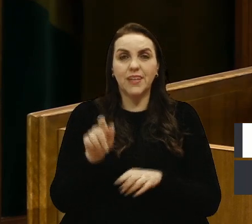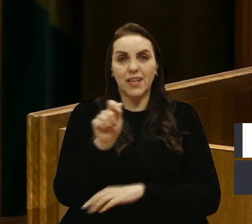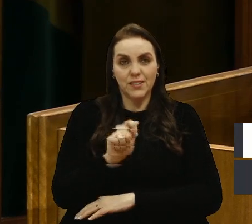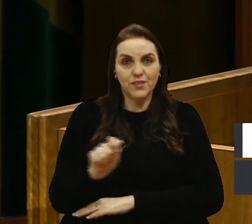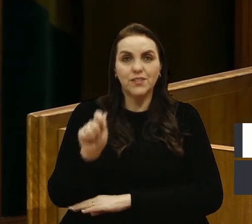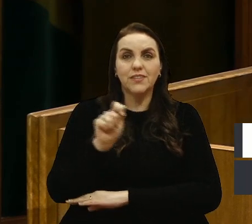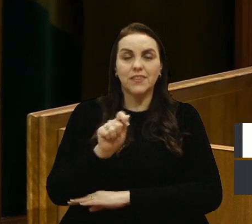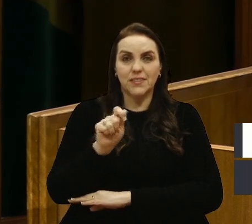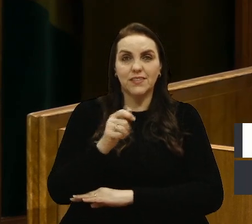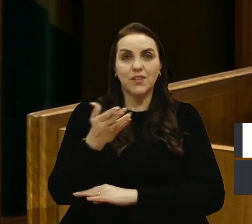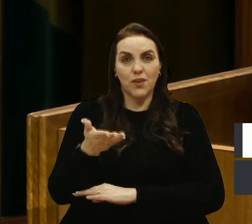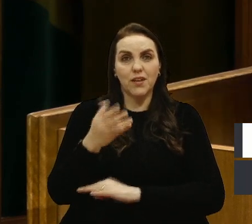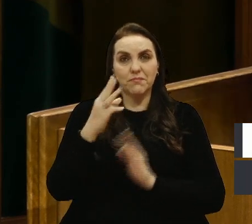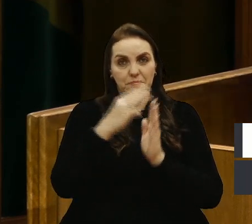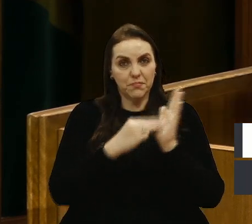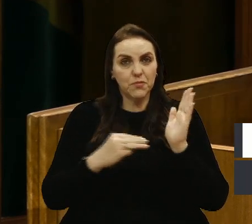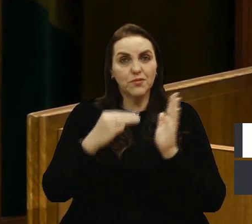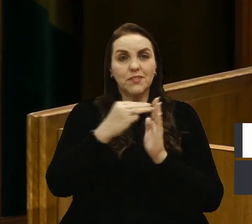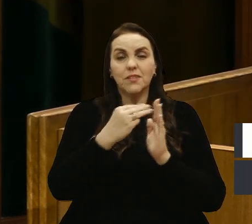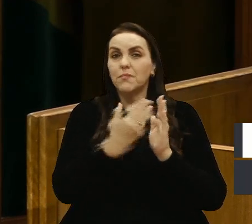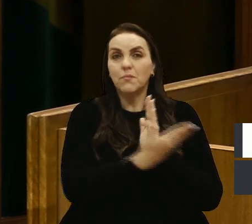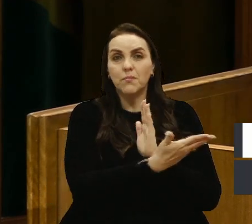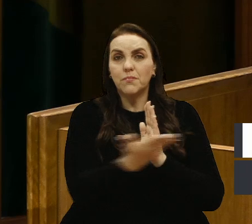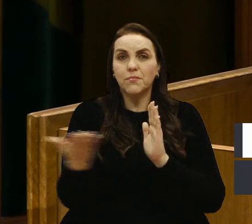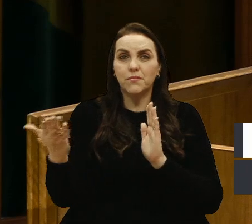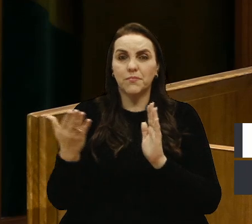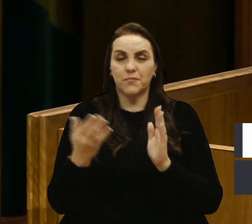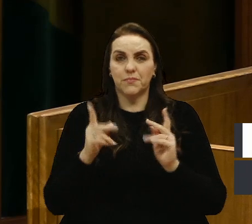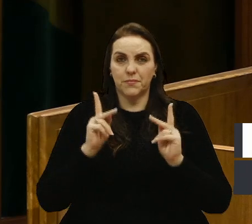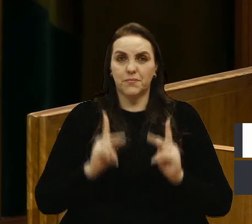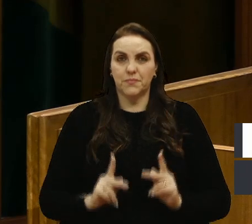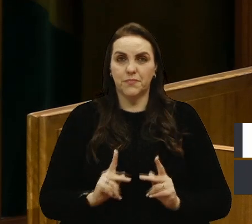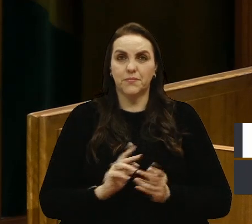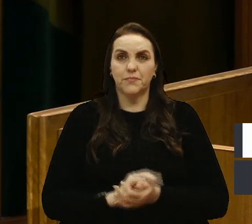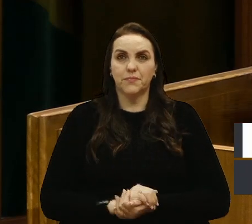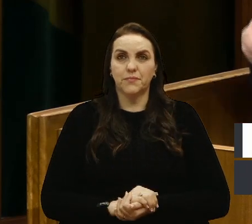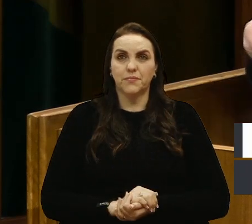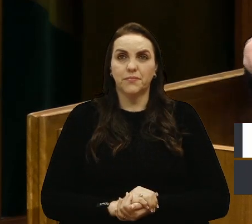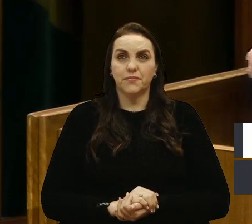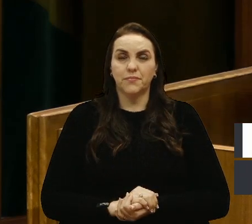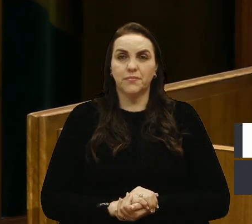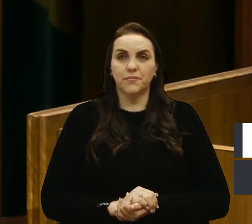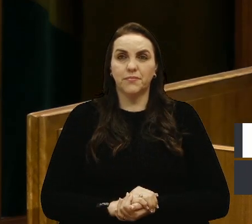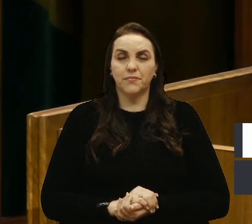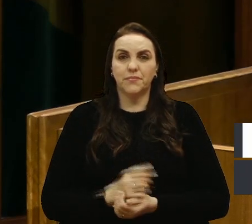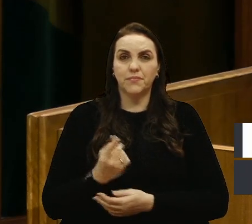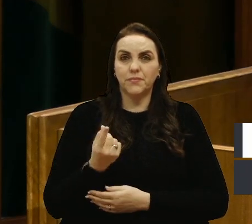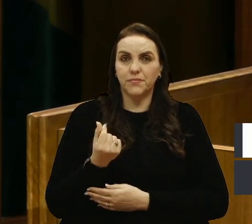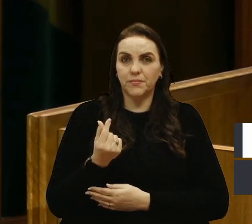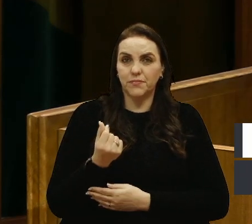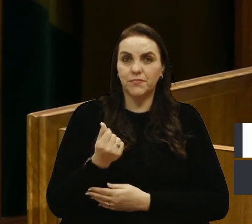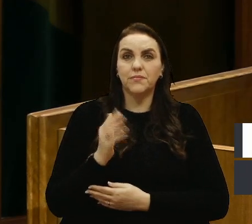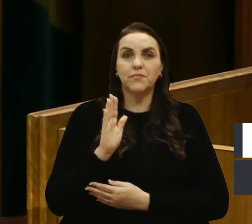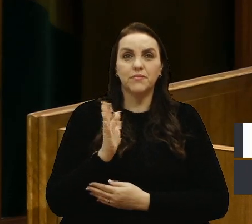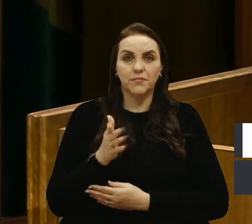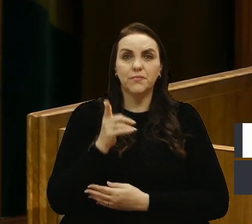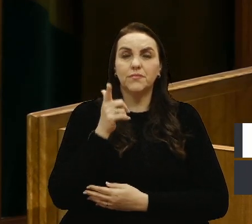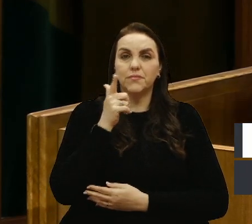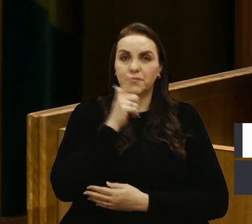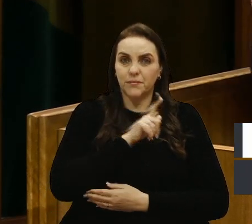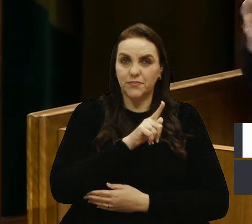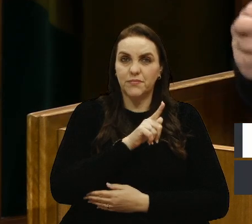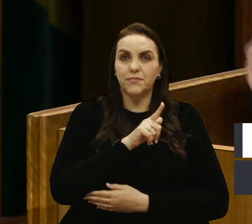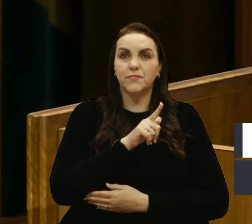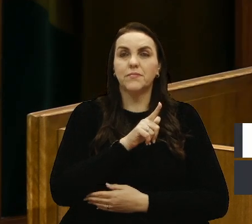associação serve de exemplo para muitas pessoas. Com esse valor, já conseguiram